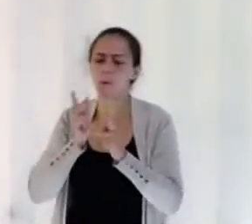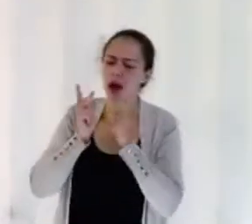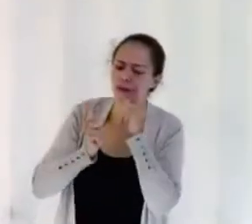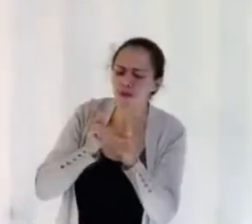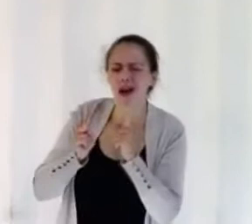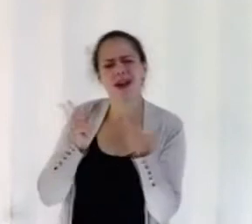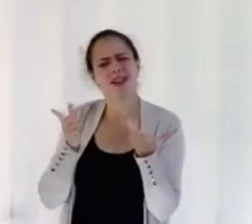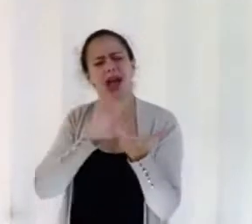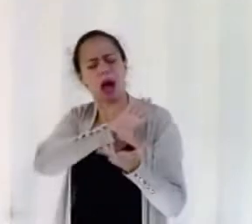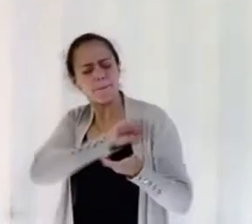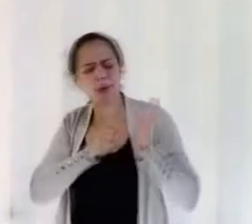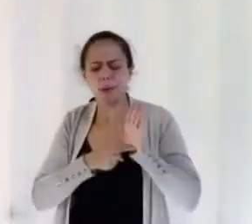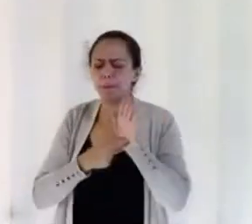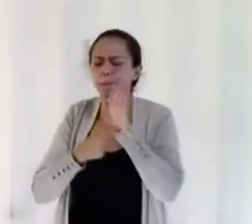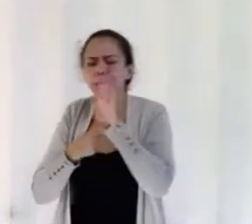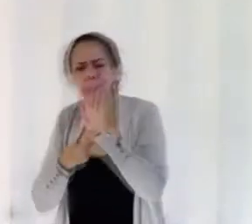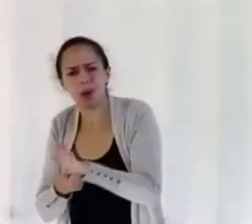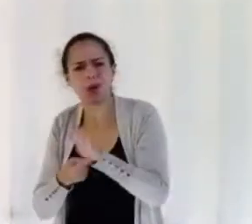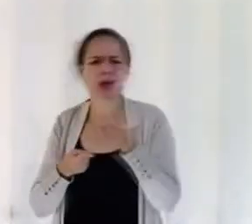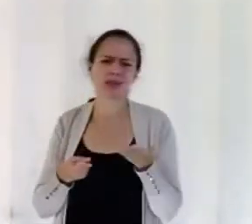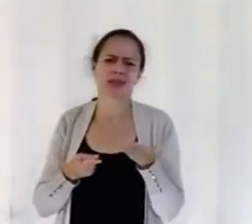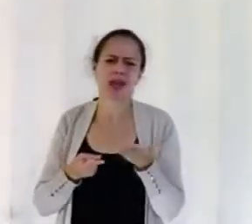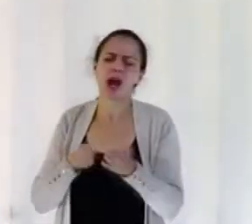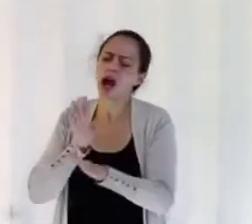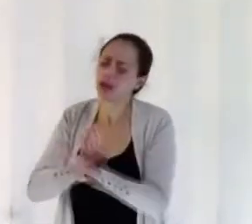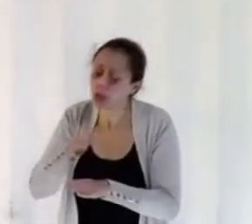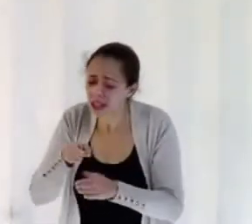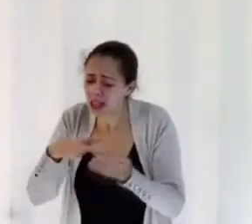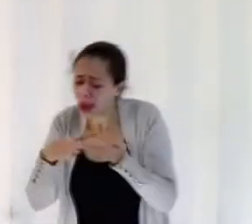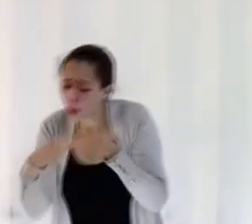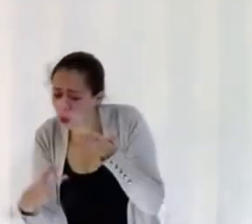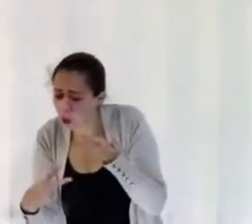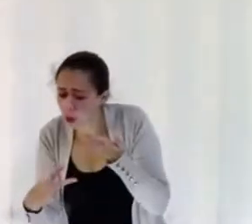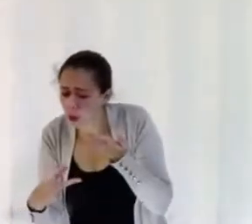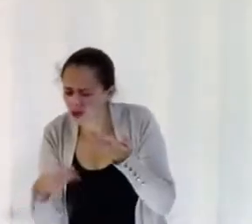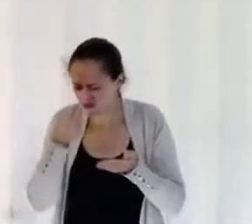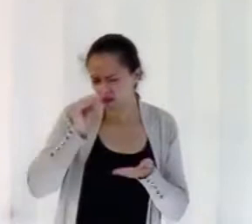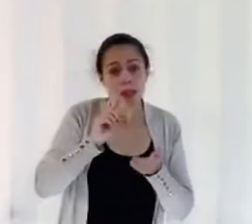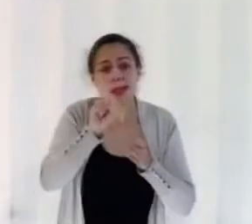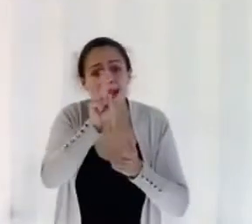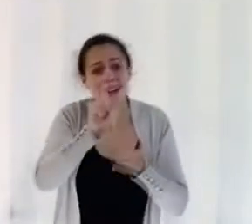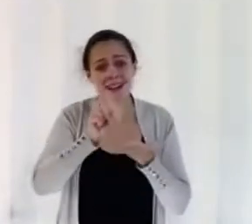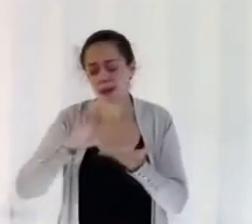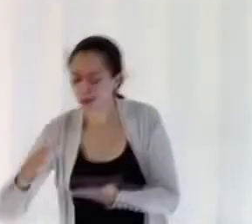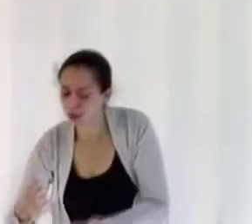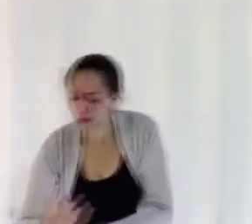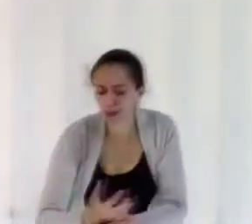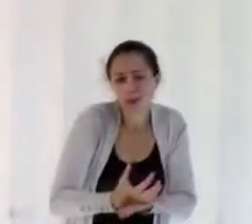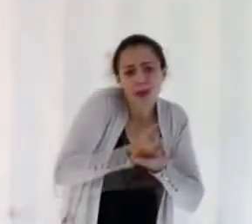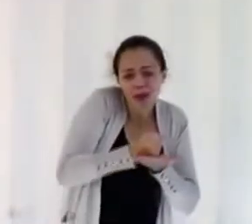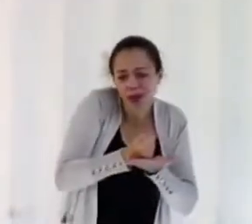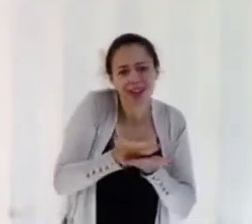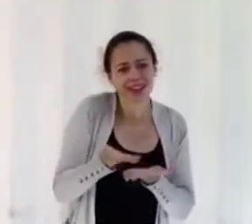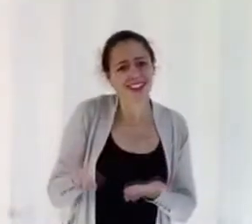fraternal. Nós precisamos ser constantes nesse amor fraternal, mas nós só seremos amorosos com o nosso